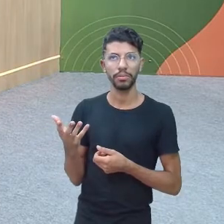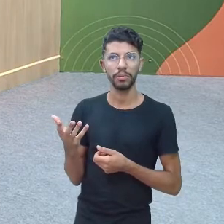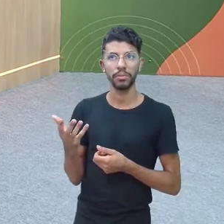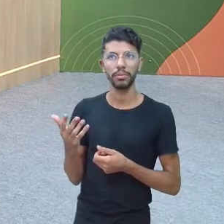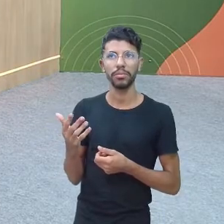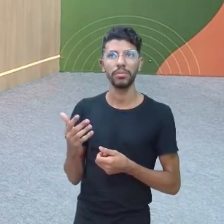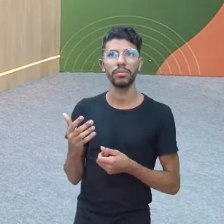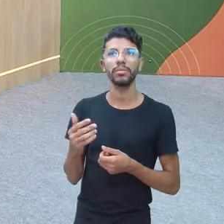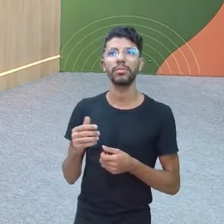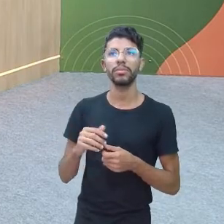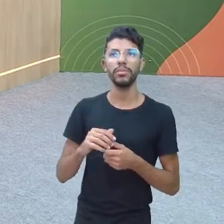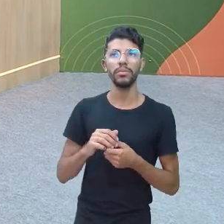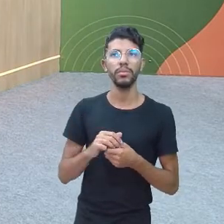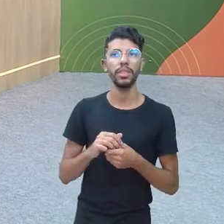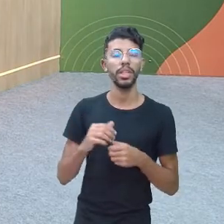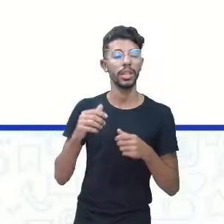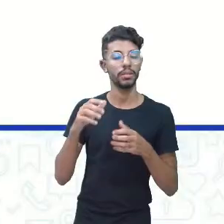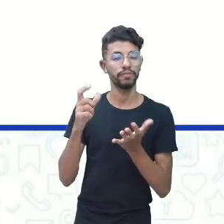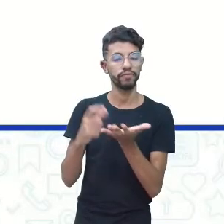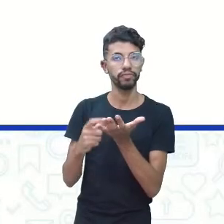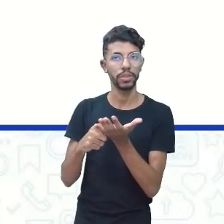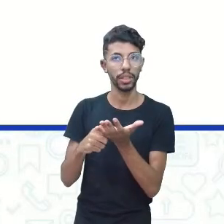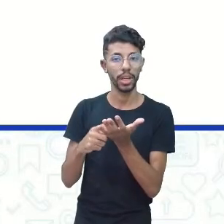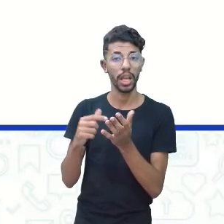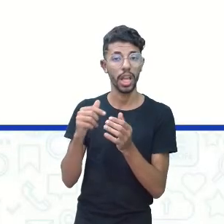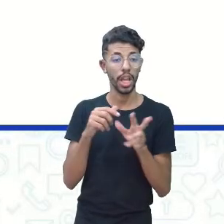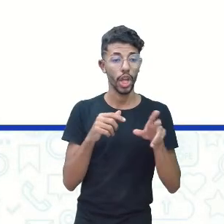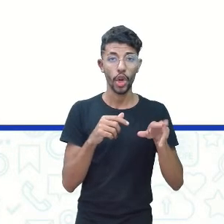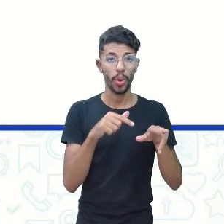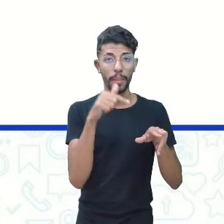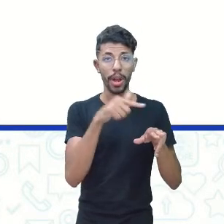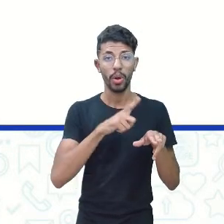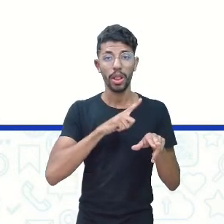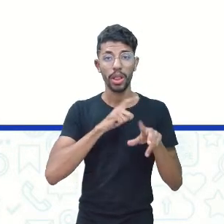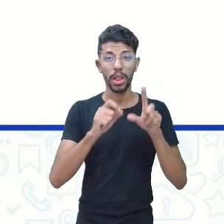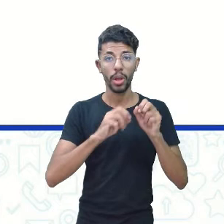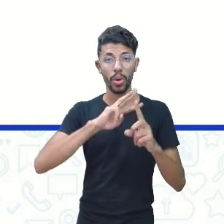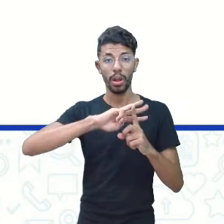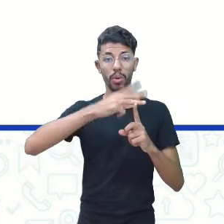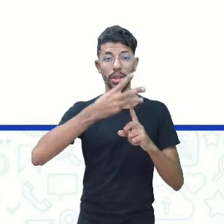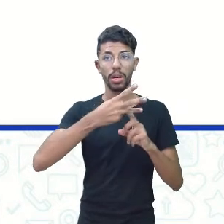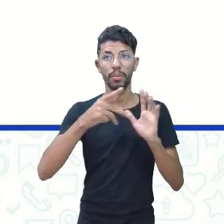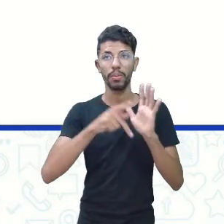de figurinhas, e seu irmão tem o triplo dessa quantidade. Tá bom.